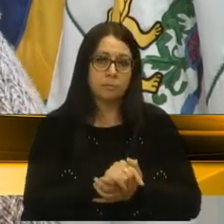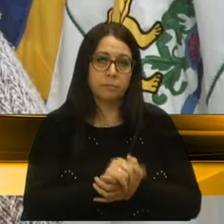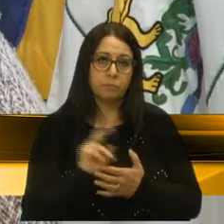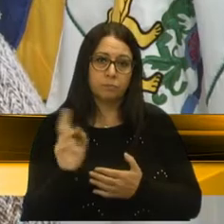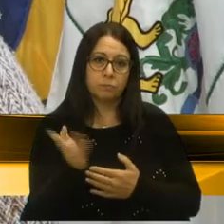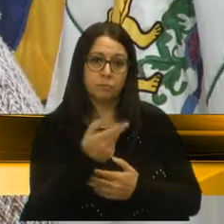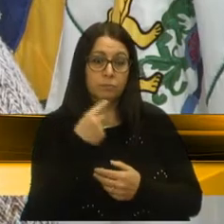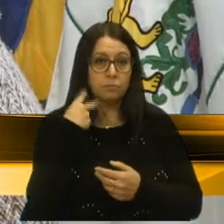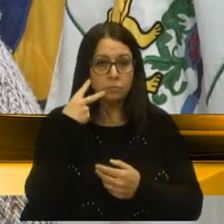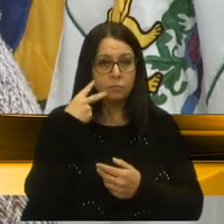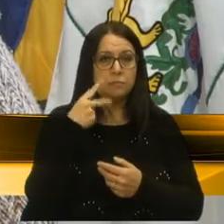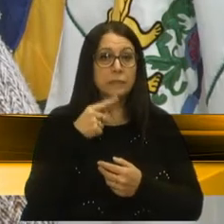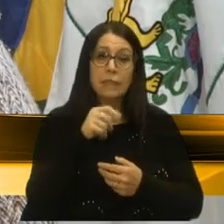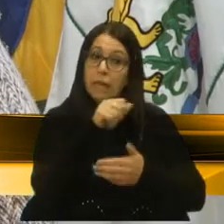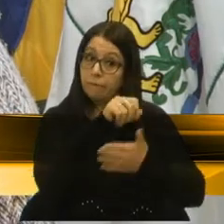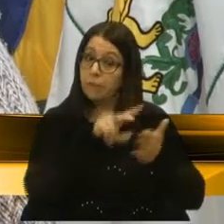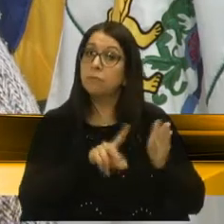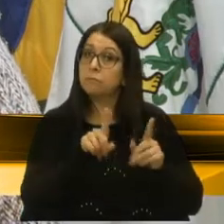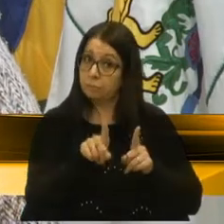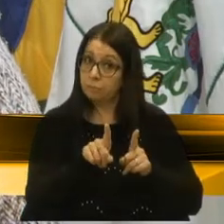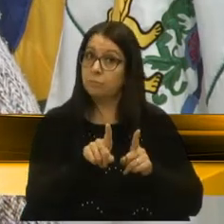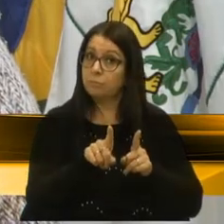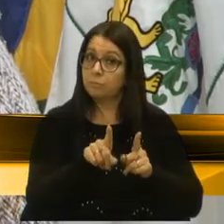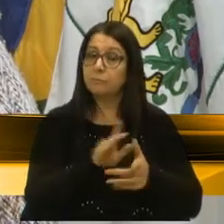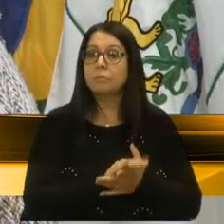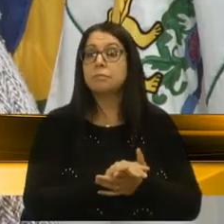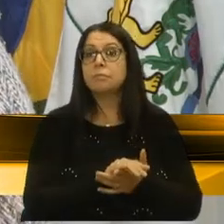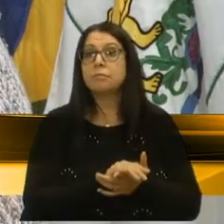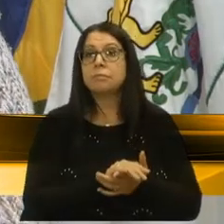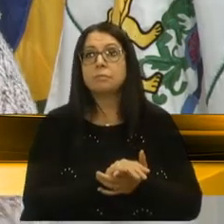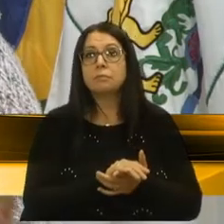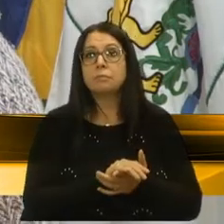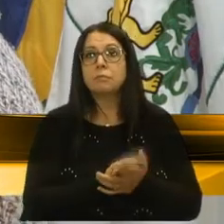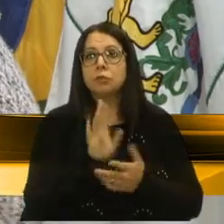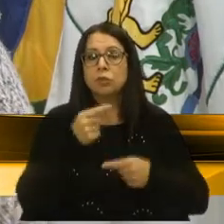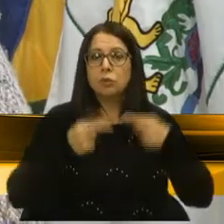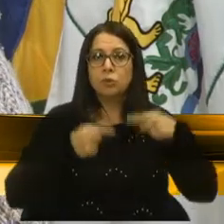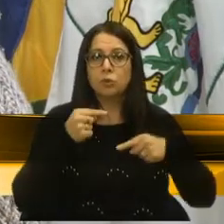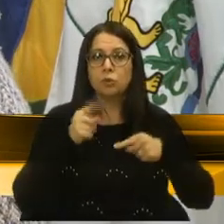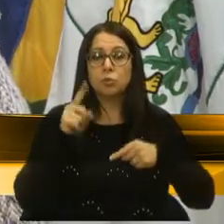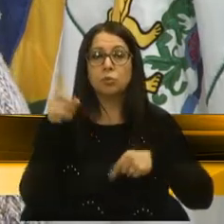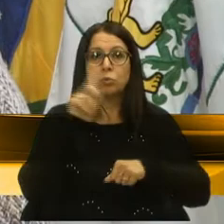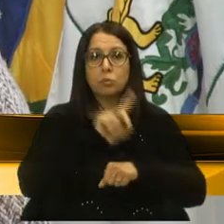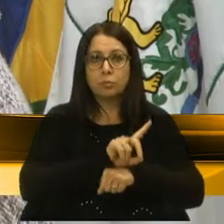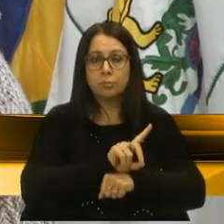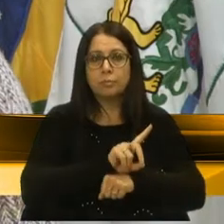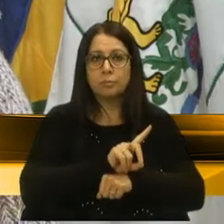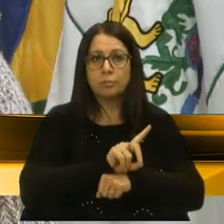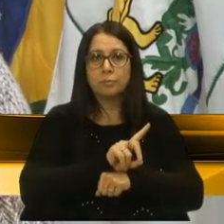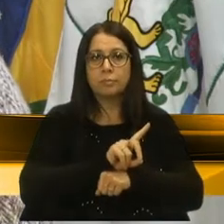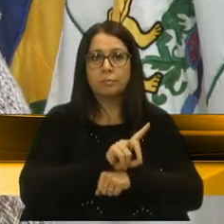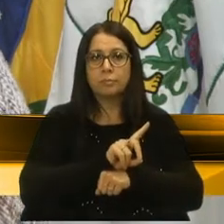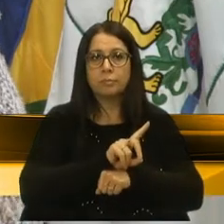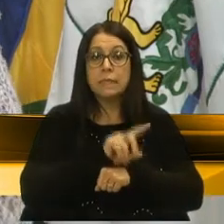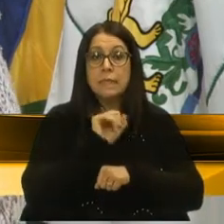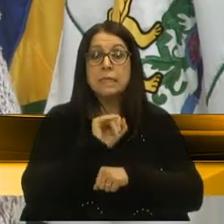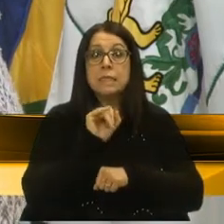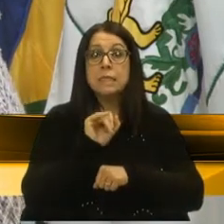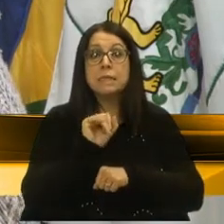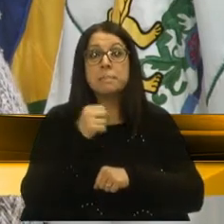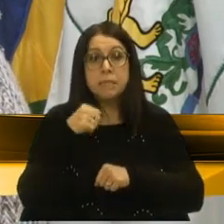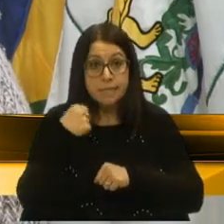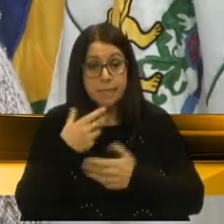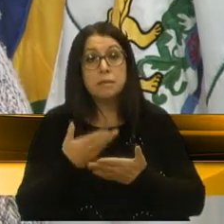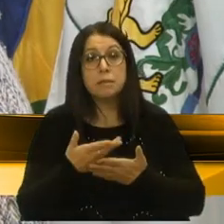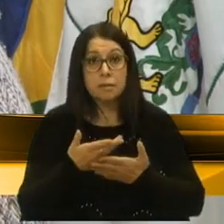nobres colegas que avaliem. A gente já discutiu naquele outro dia. Se houver